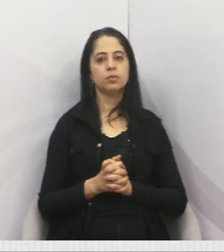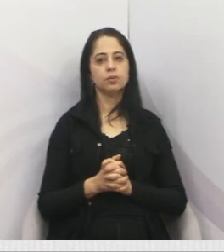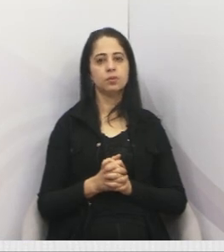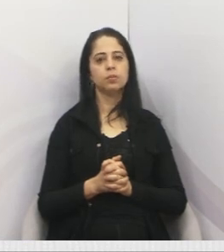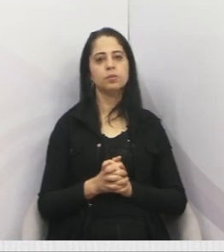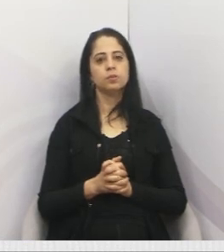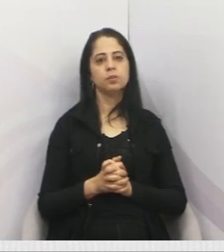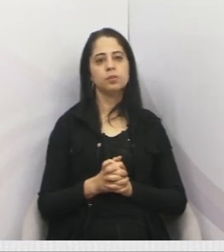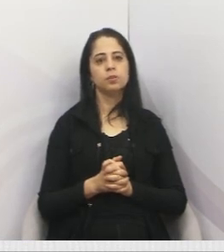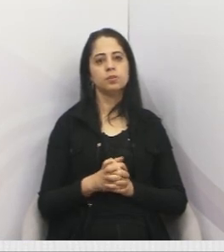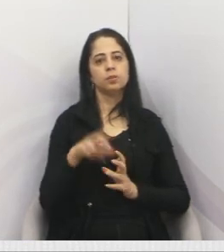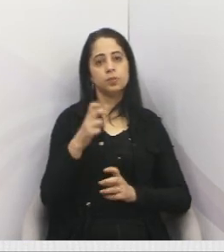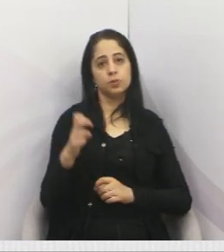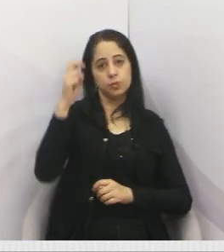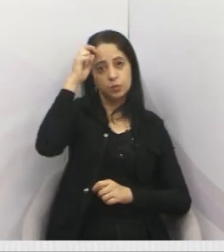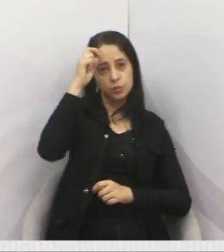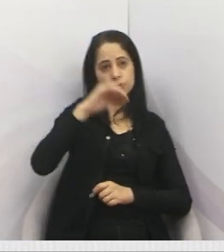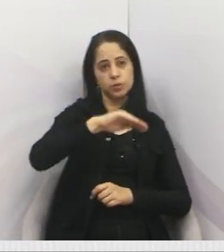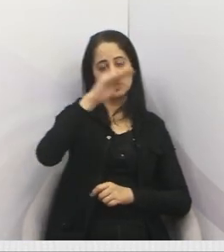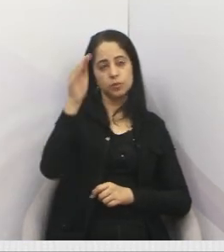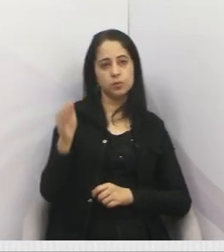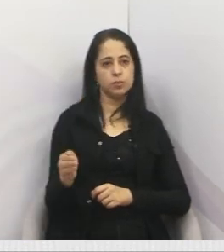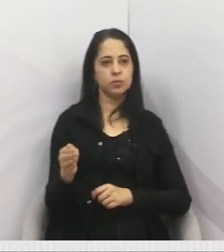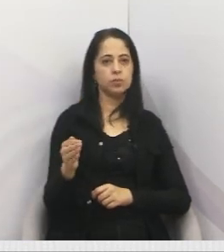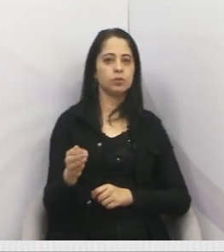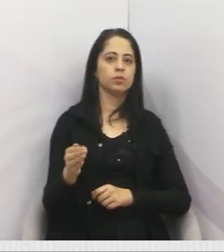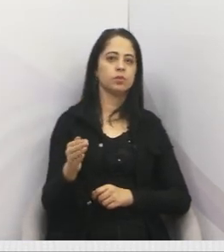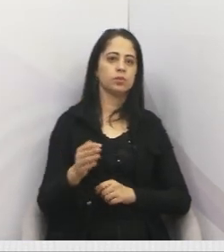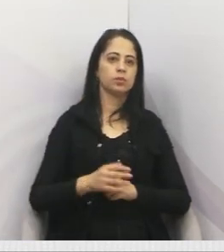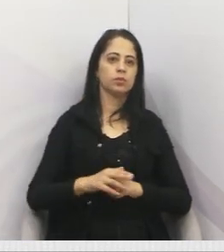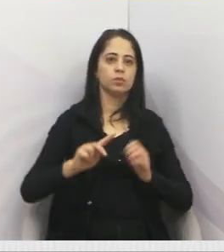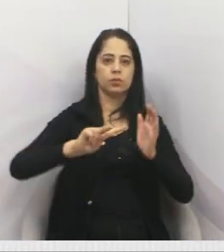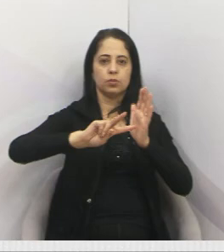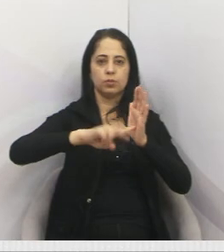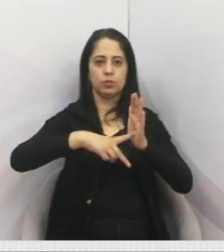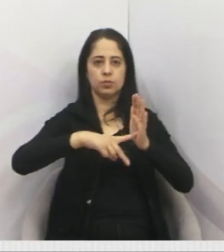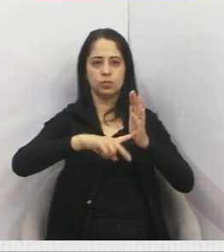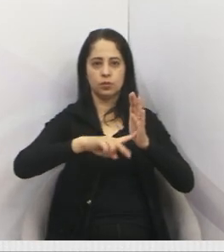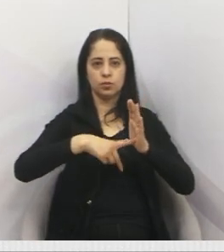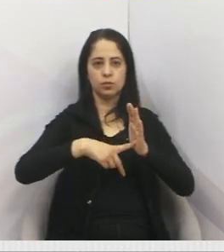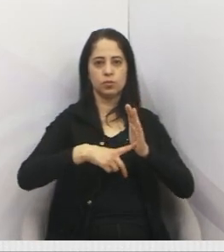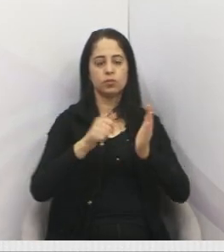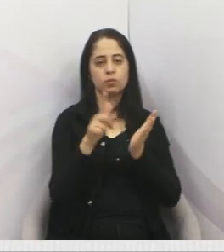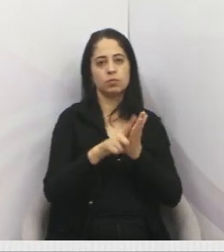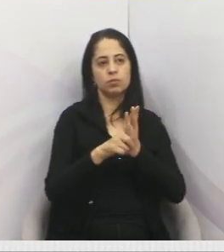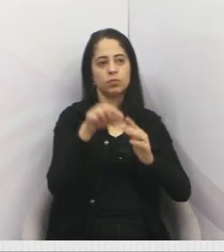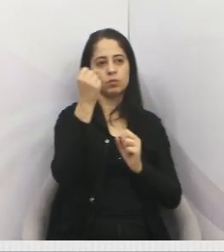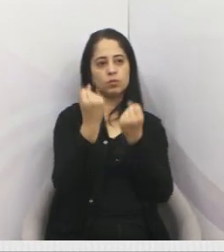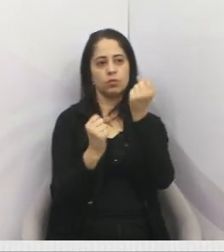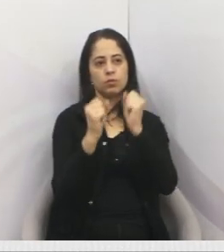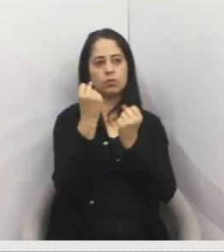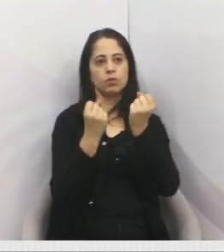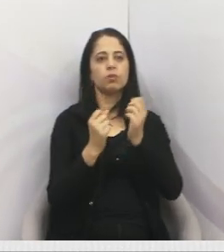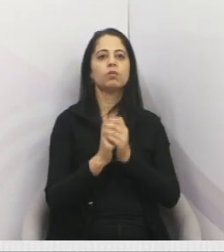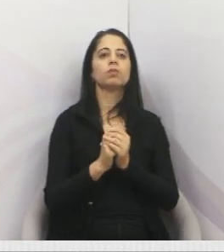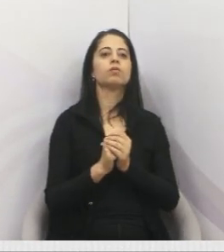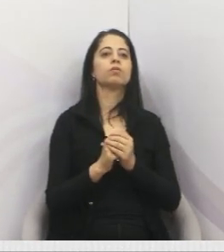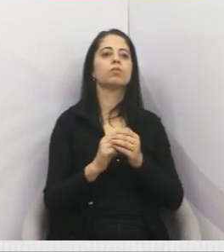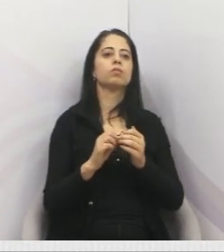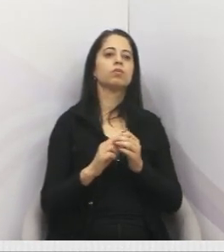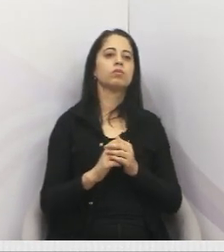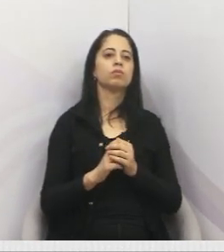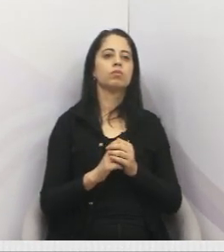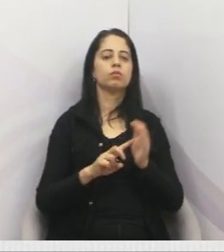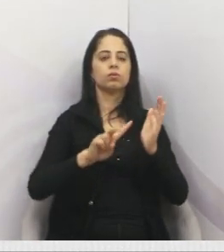Movimentos populares, Cultura no Morro, entidade de classe sindical, Sindicato dos Papeleiros, empresas ou entidades